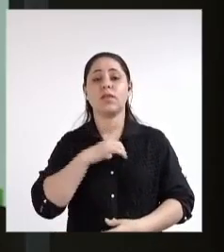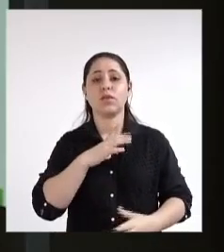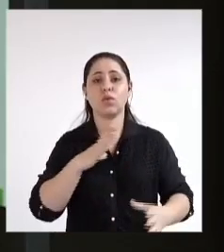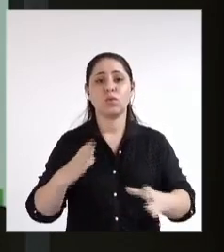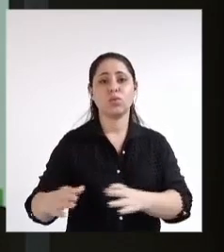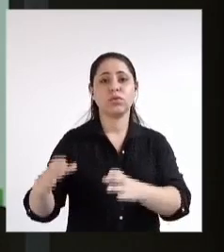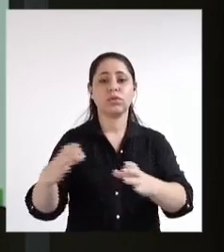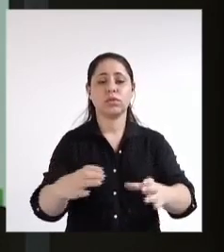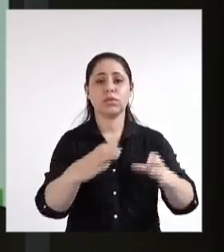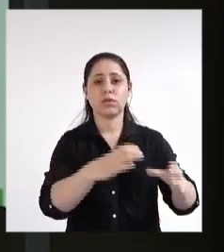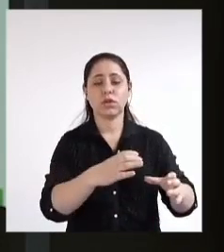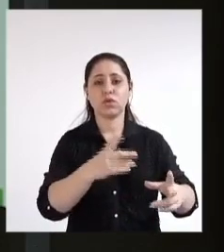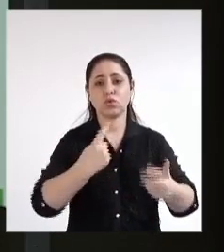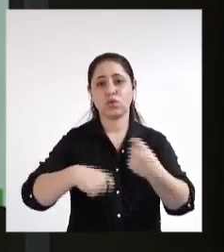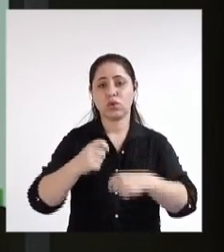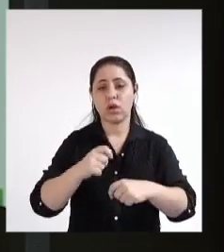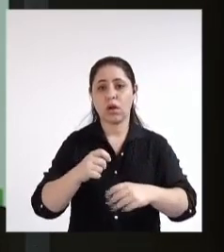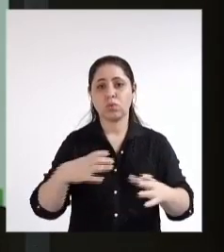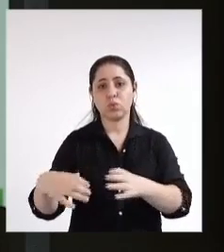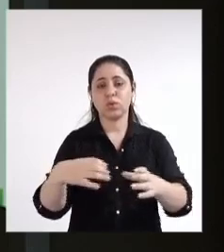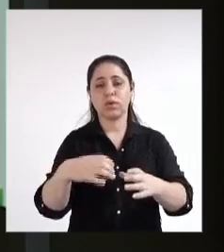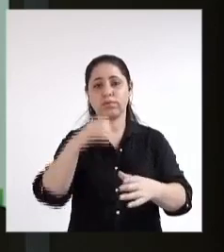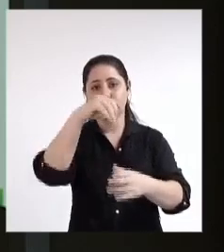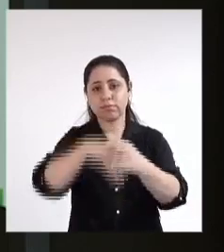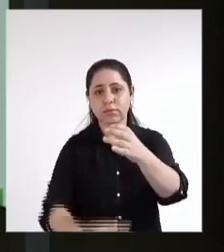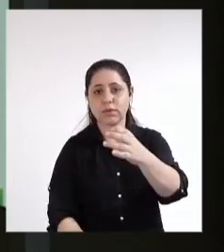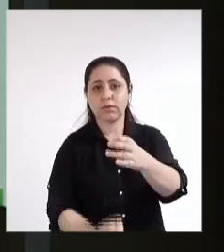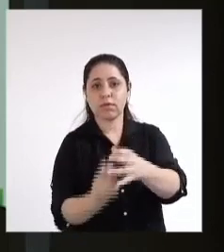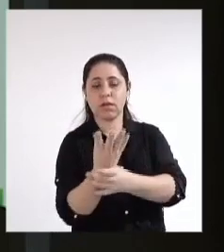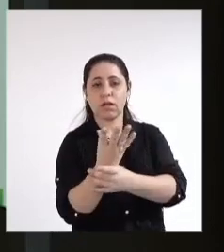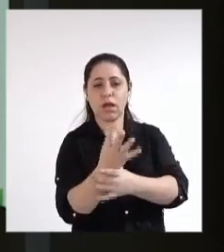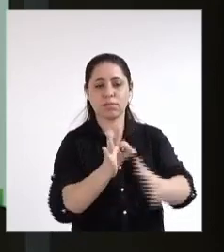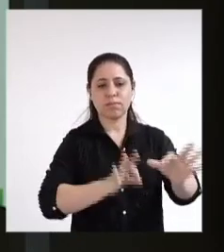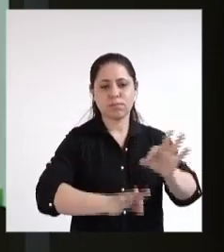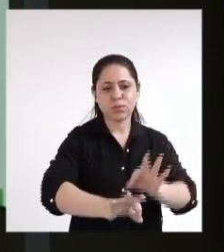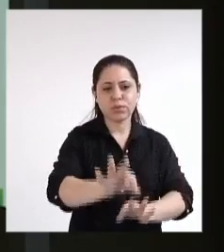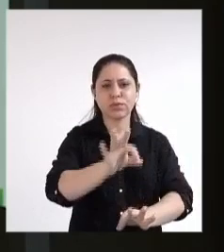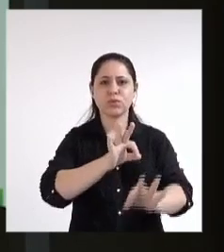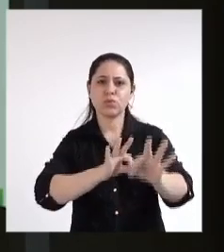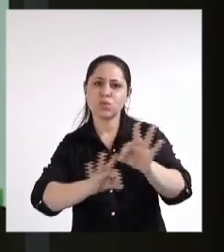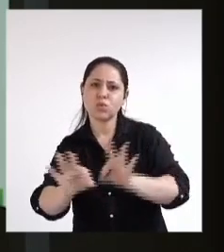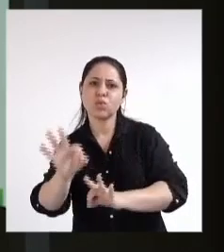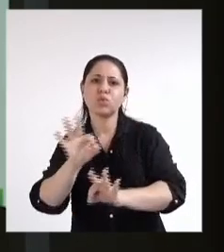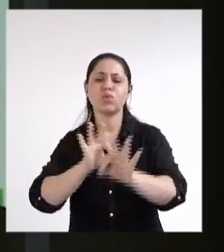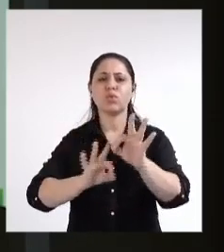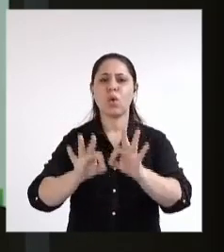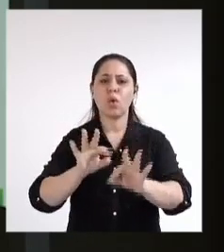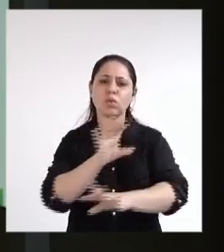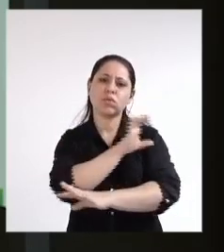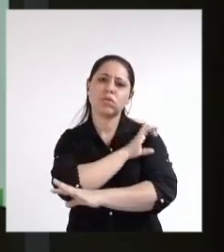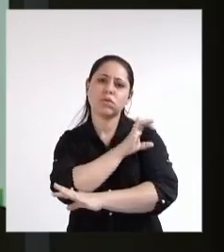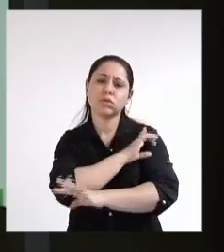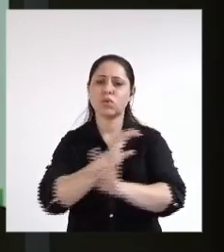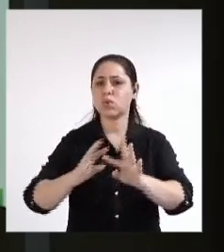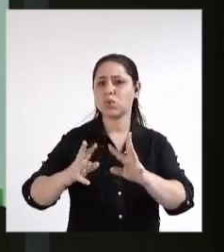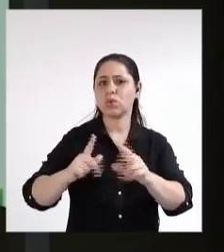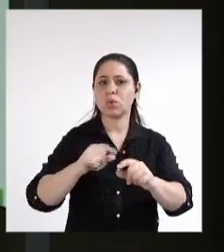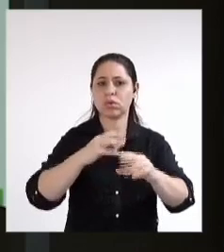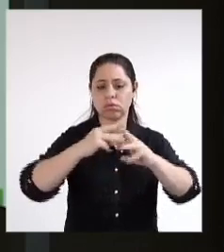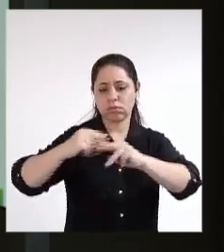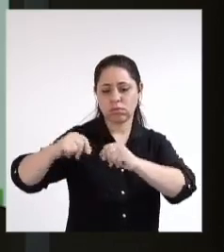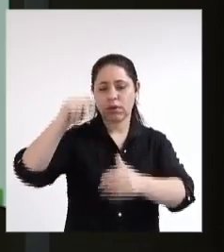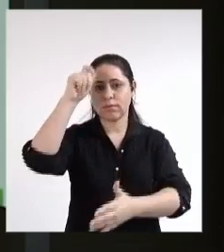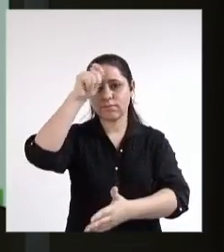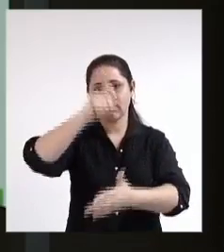gestão implantação de áreas protegidas que faz mais esse papel de planejamento alceni que coordena toda parte regularização fundiária